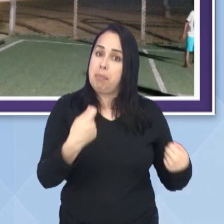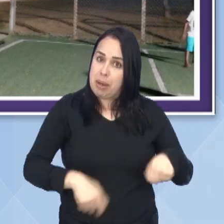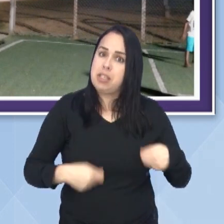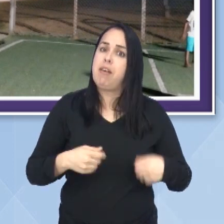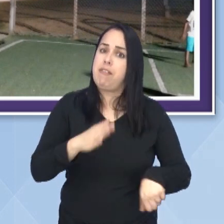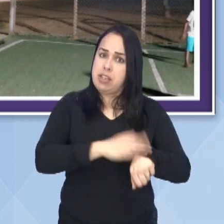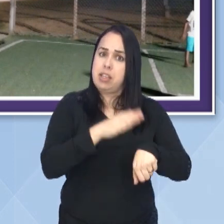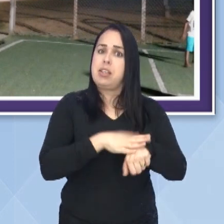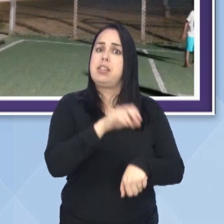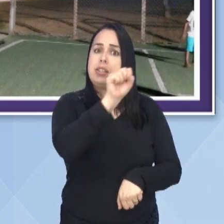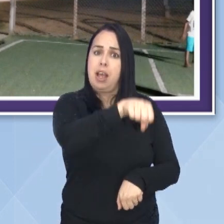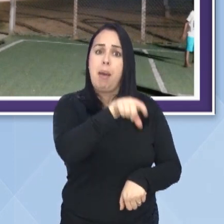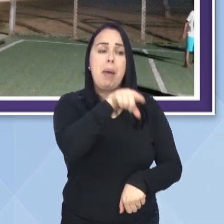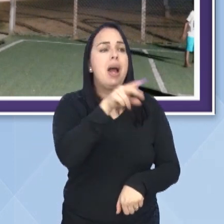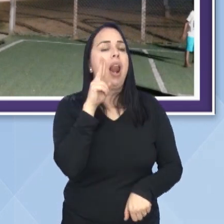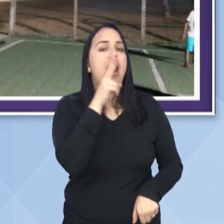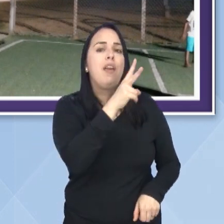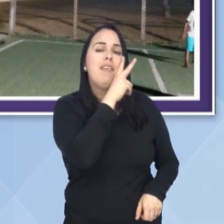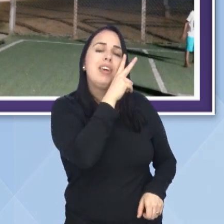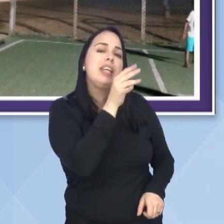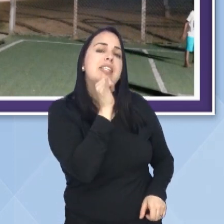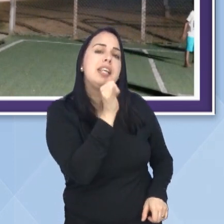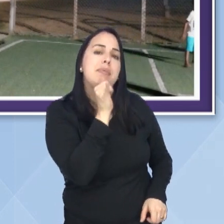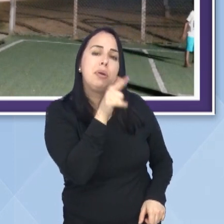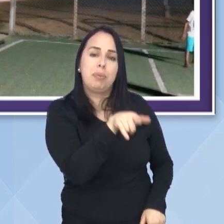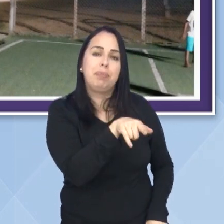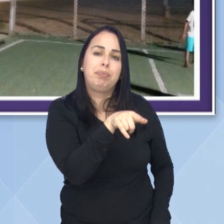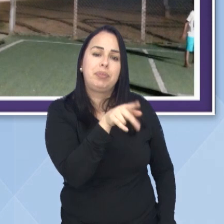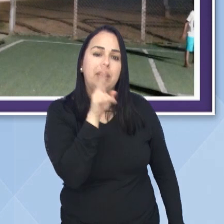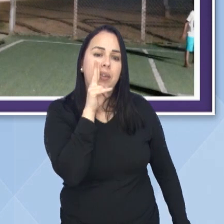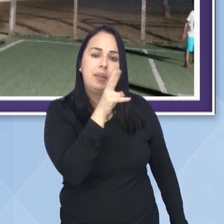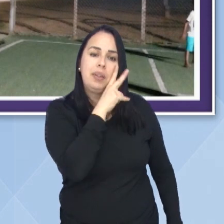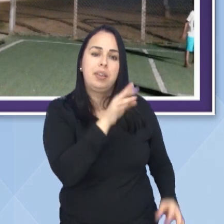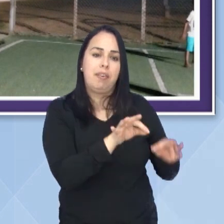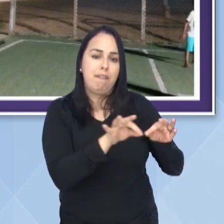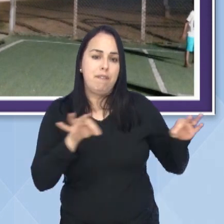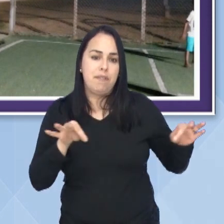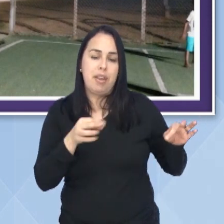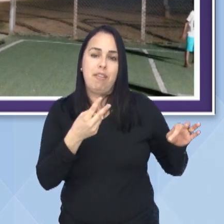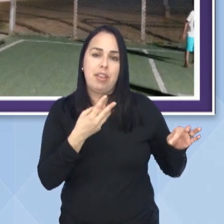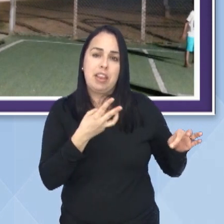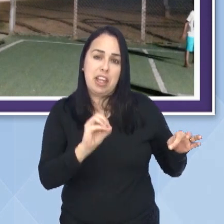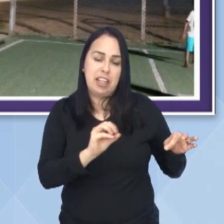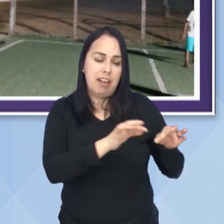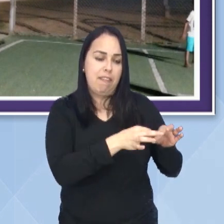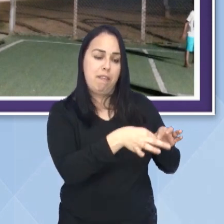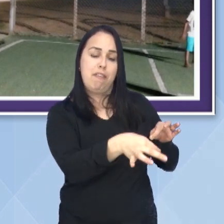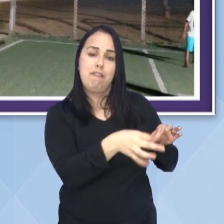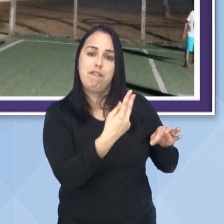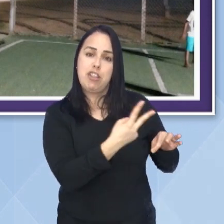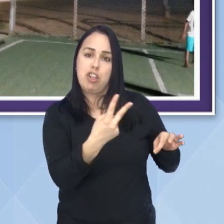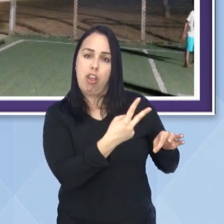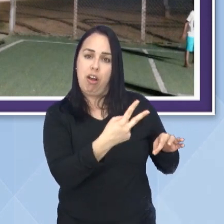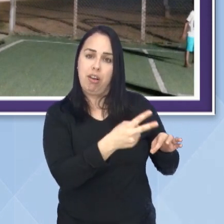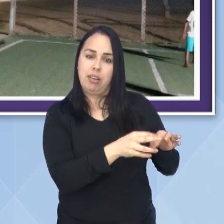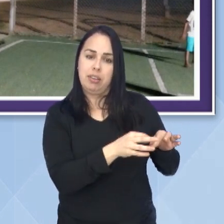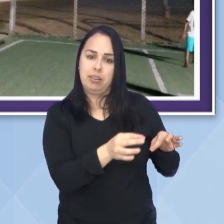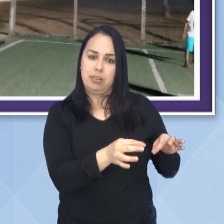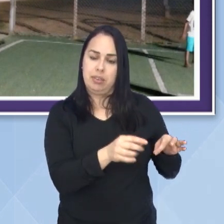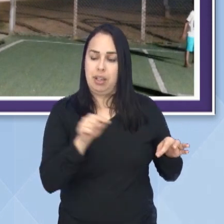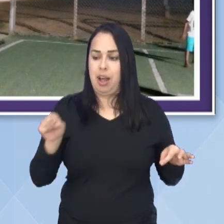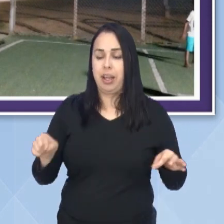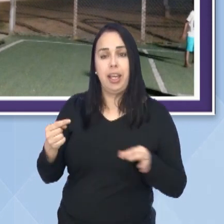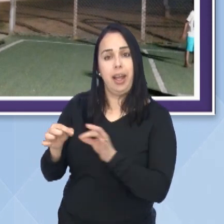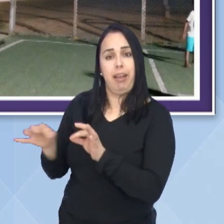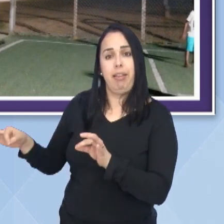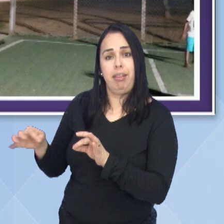sim. Mas lá na Vista Verde, por exemplo, a quadra é de 30 por 22, a metragem da